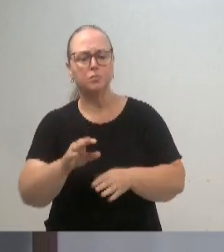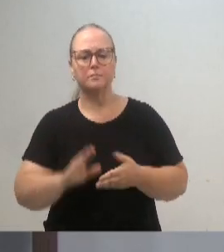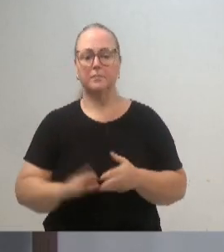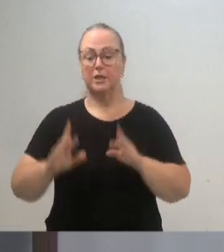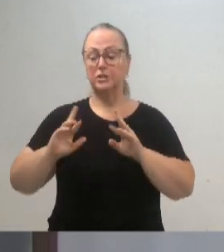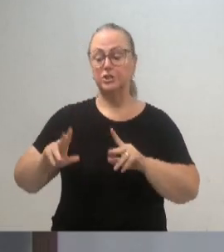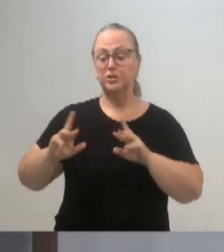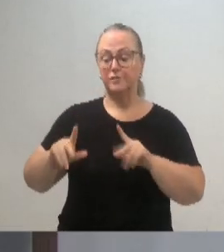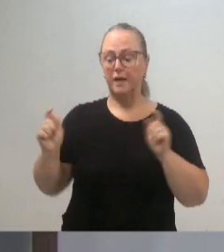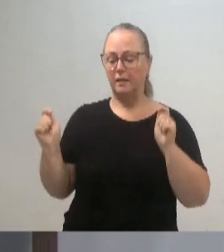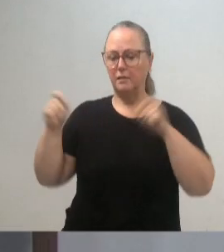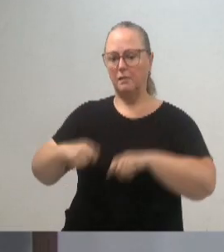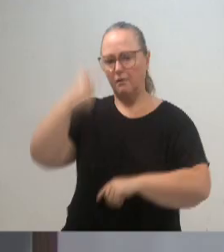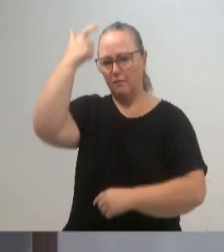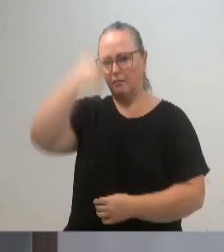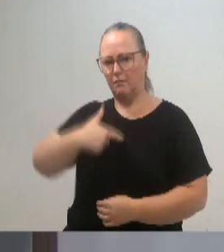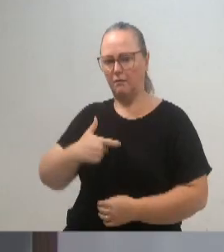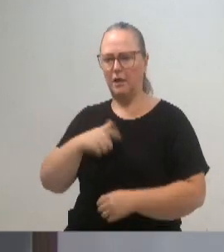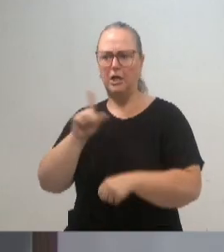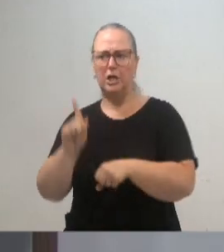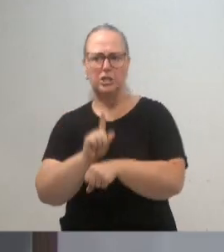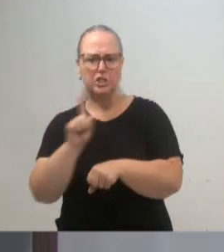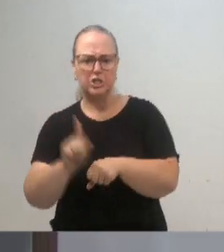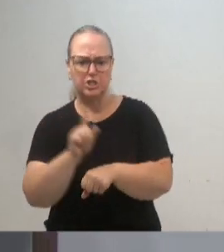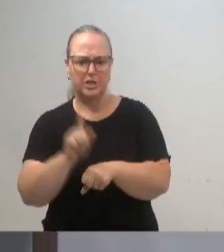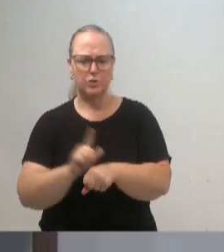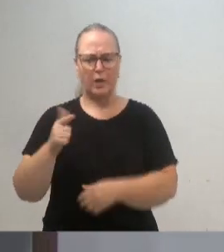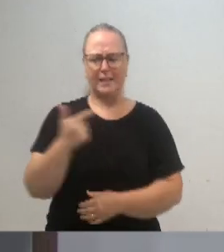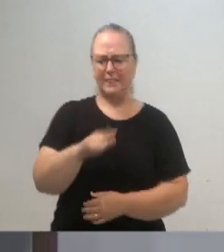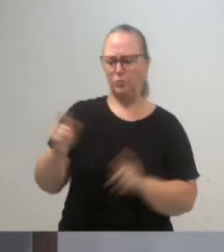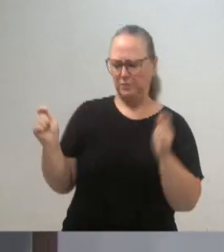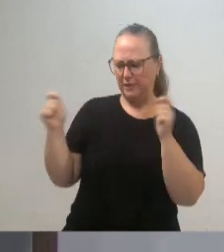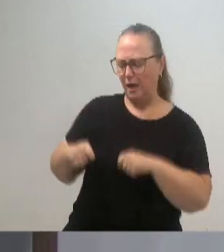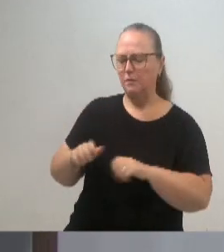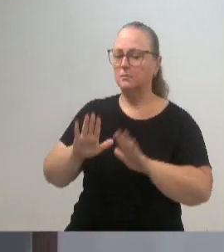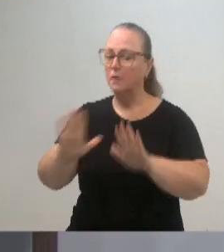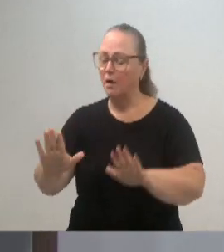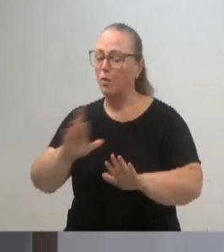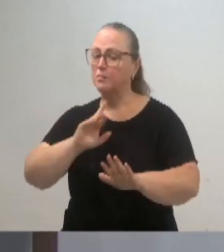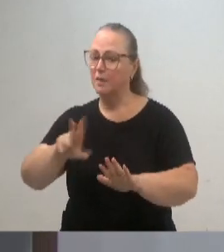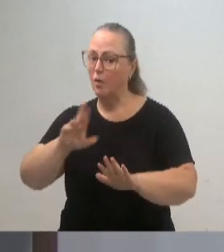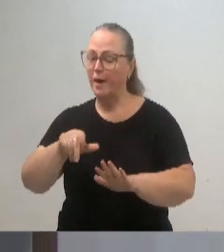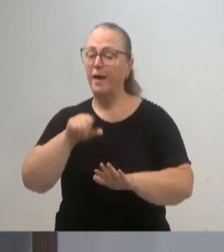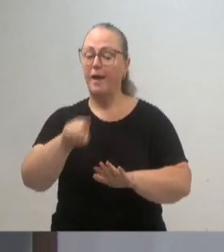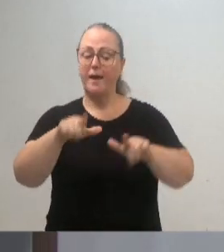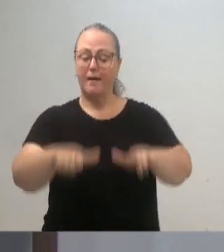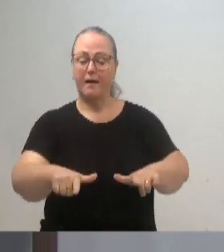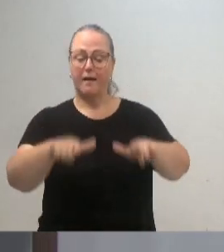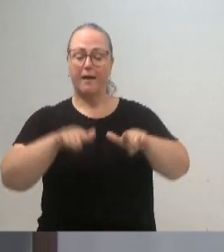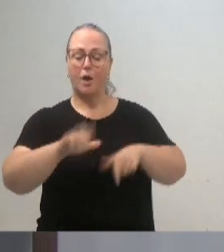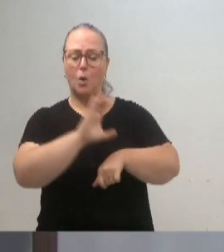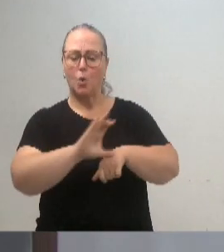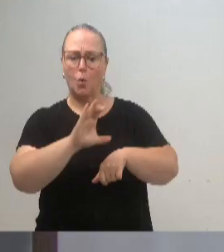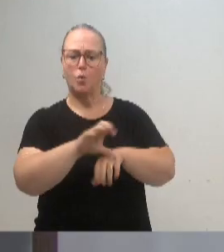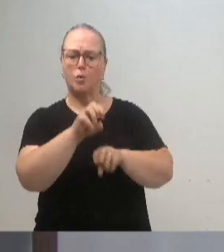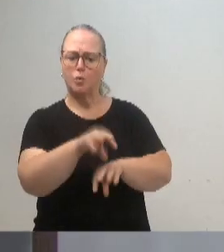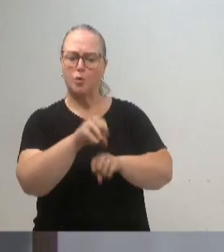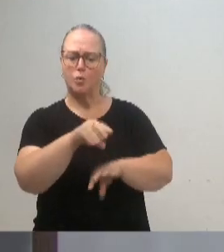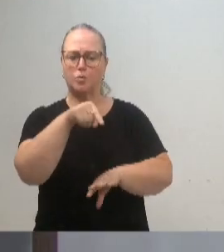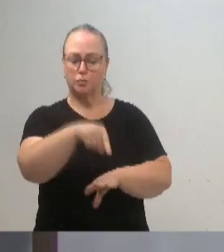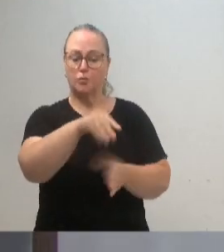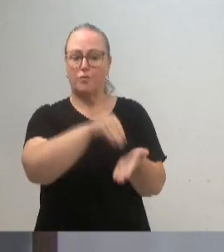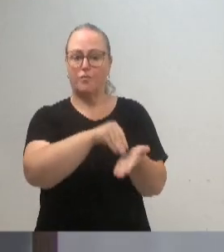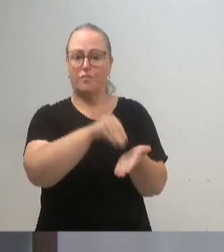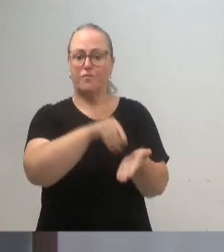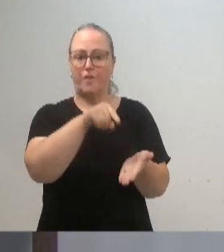de capacidade. Eu não estou dizendo que o gestor público não tenha, o gestor escolar não tenha capacidade. Falta capacitação,